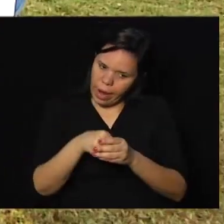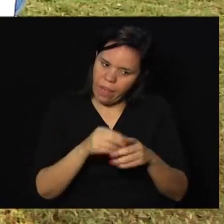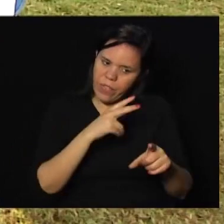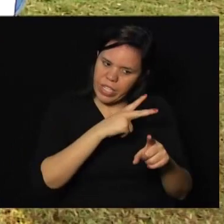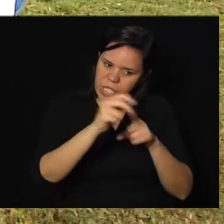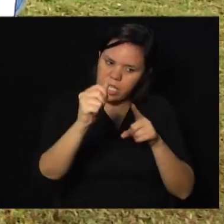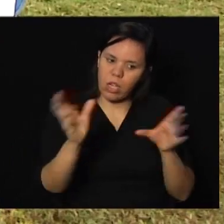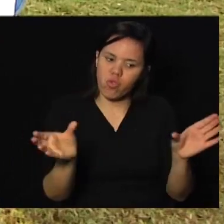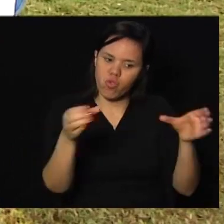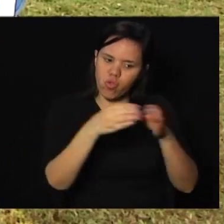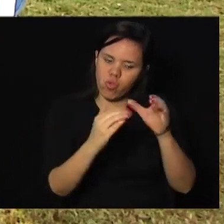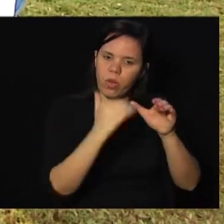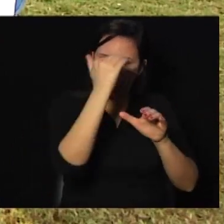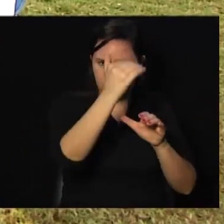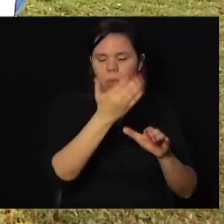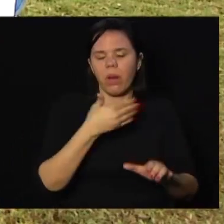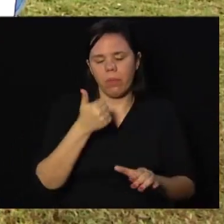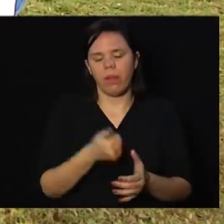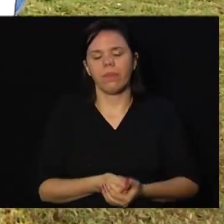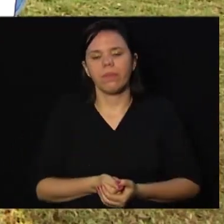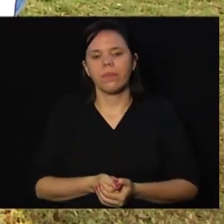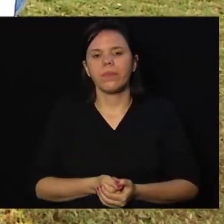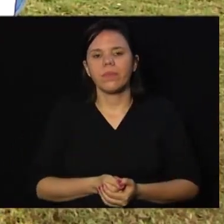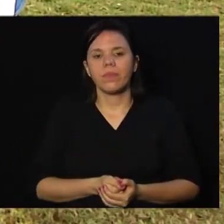Polozzi e o Carlos, por exemplo. Nós